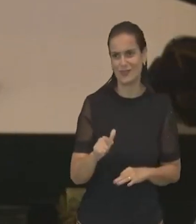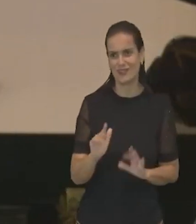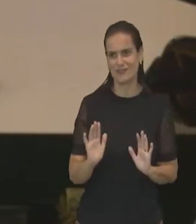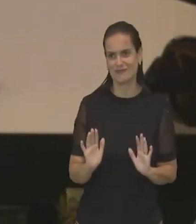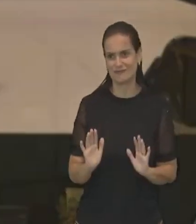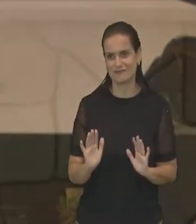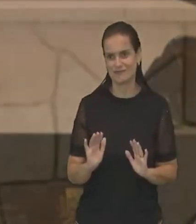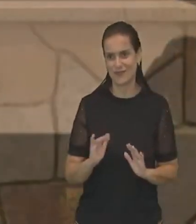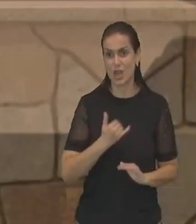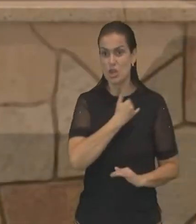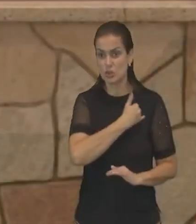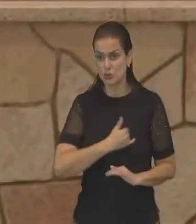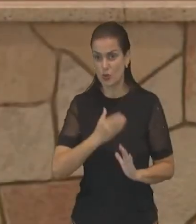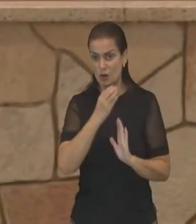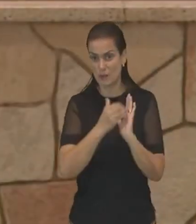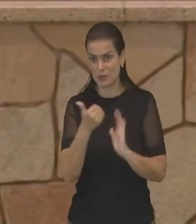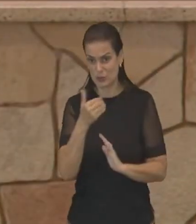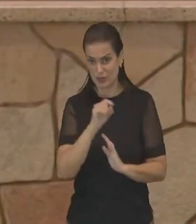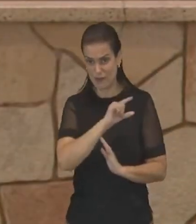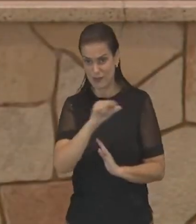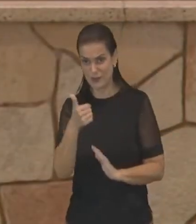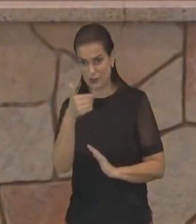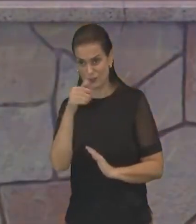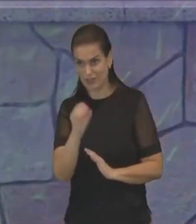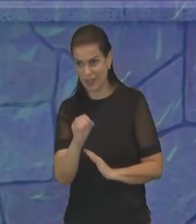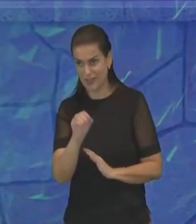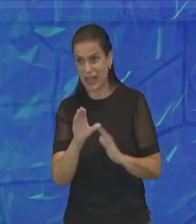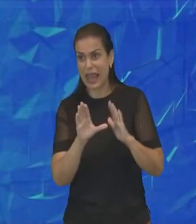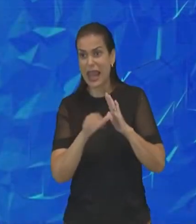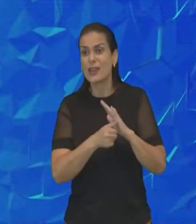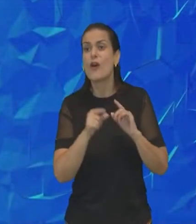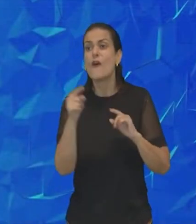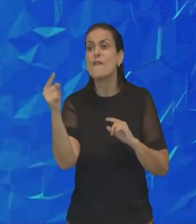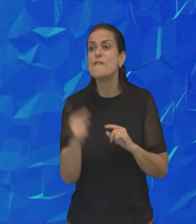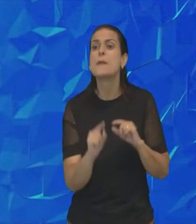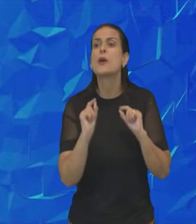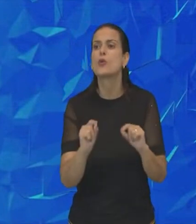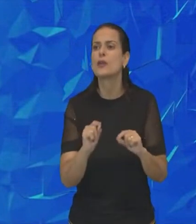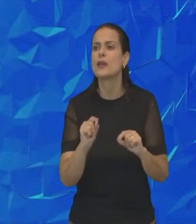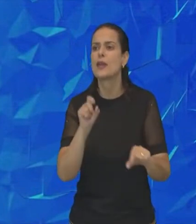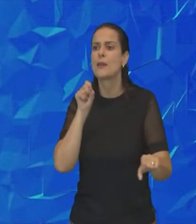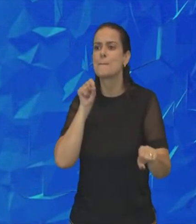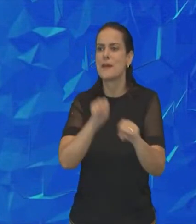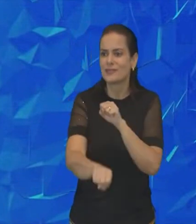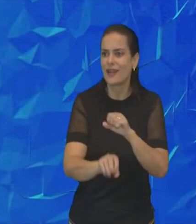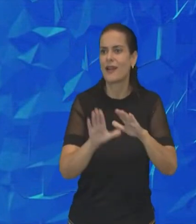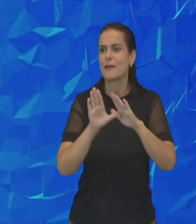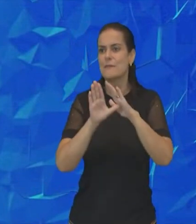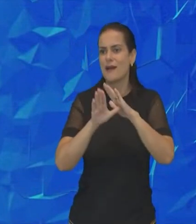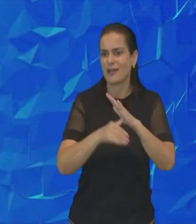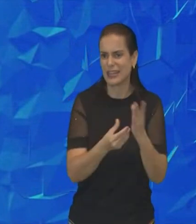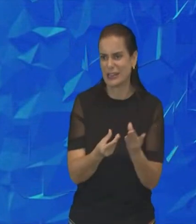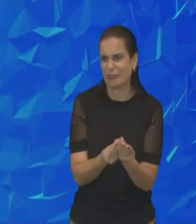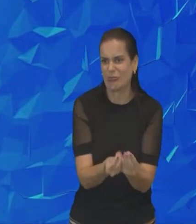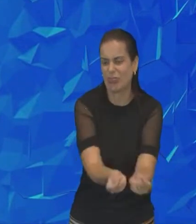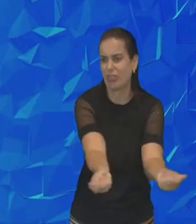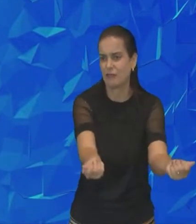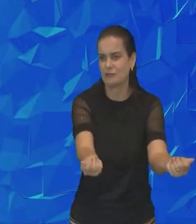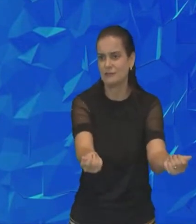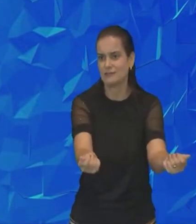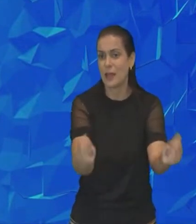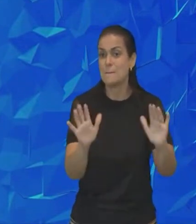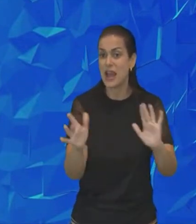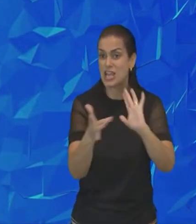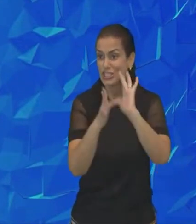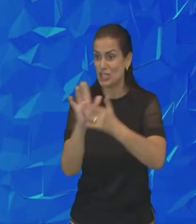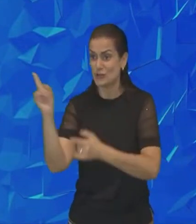em João 10:10, o ladrão vem somente para roubar, matar e destruir, eu vim para que tenham